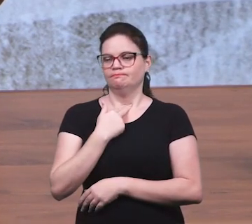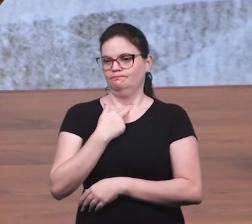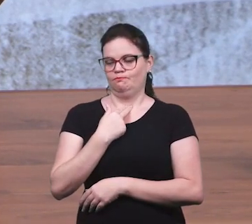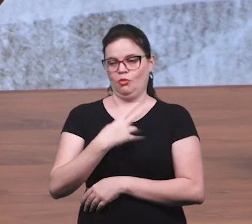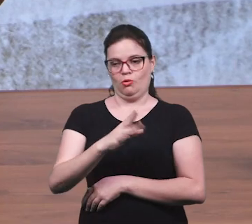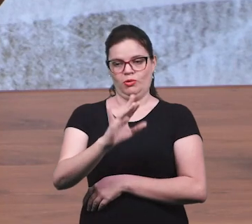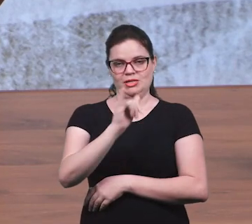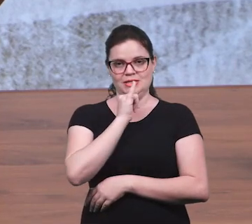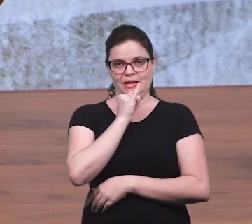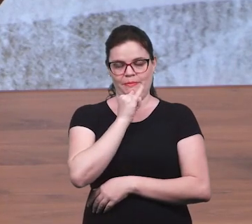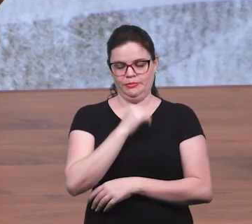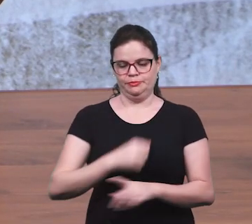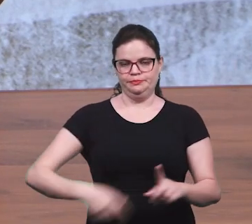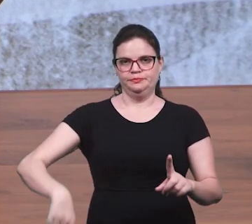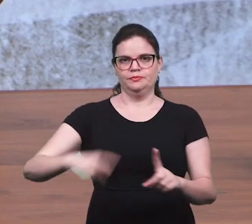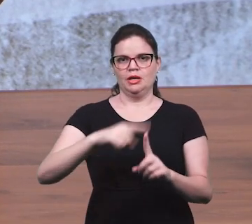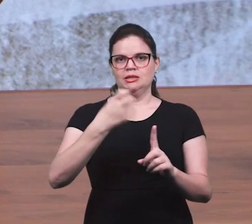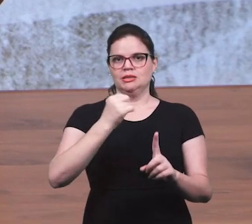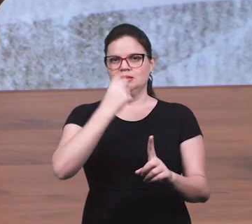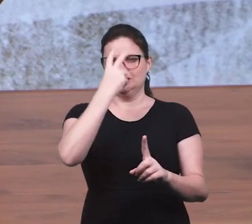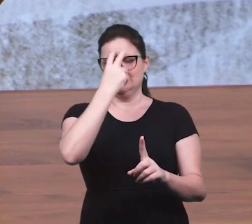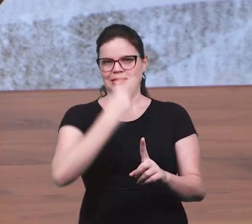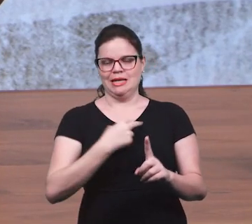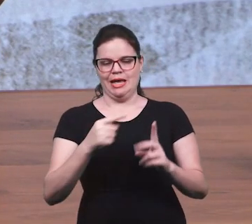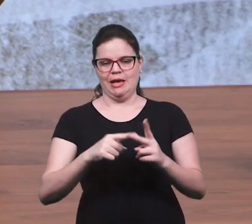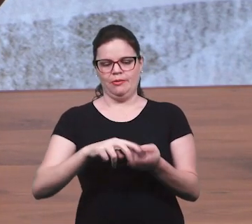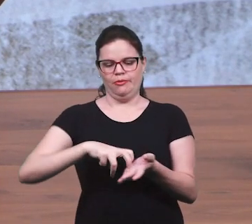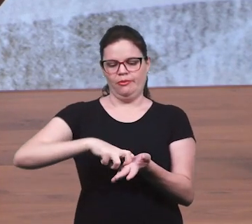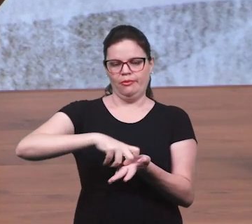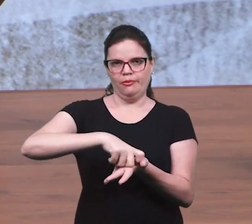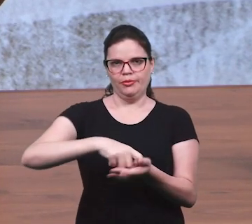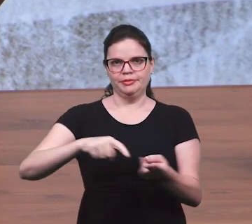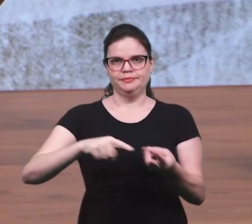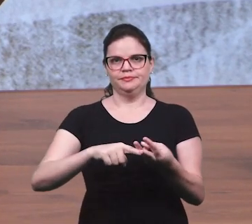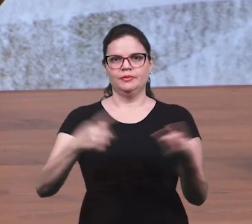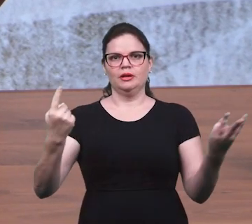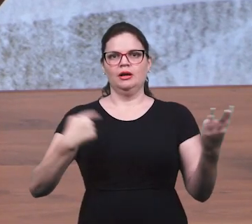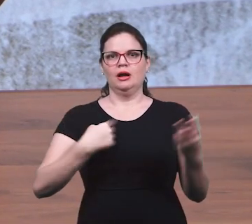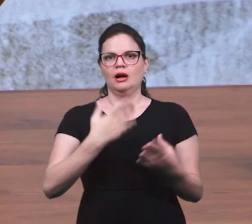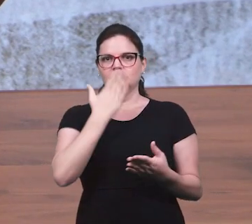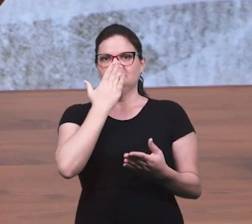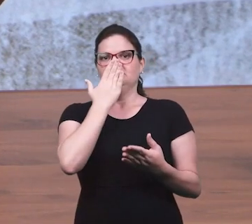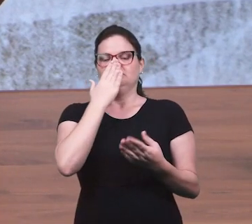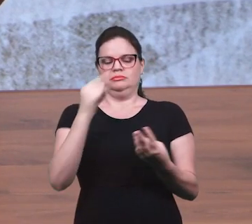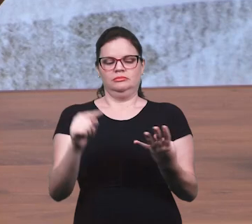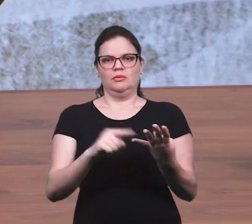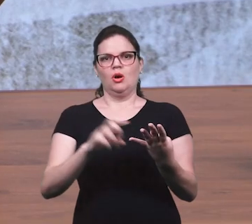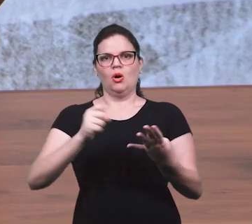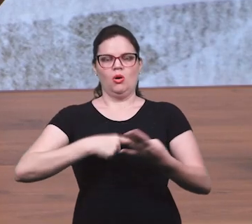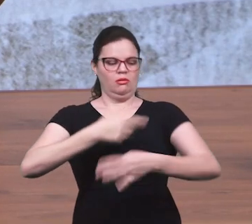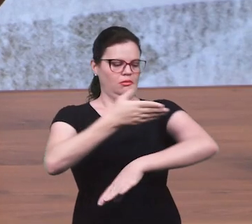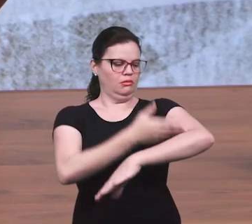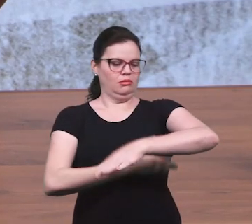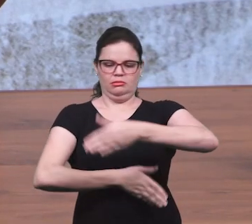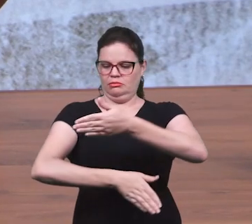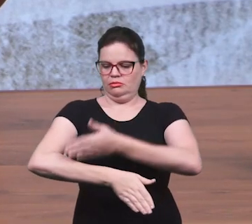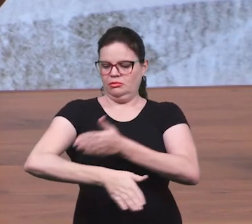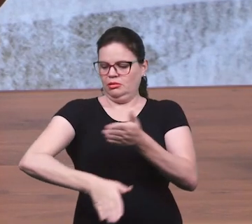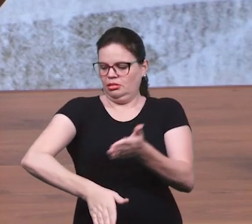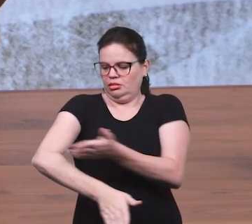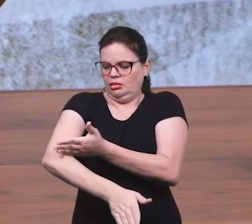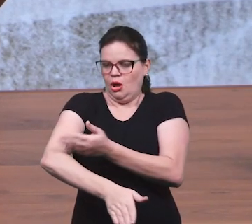chegará, como homem cego ou coxo, ou de nariz chato, ou de membros